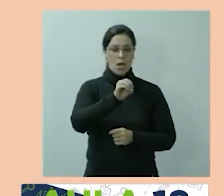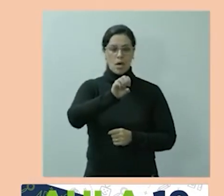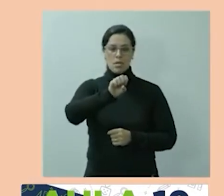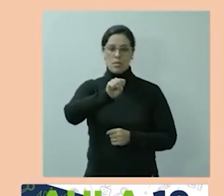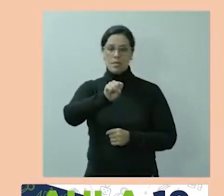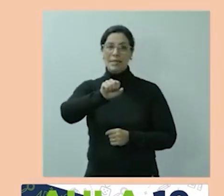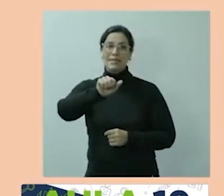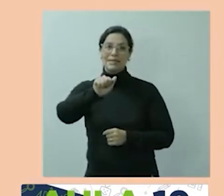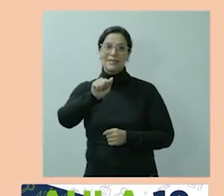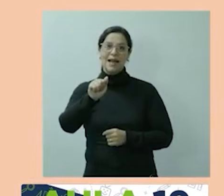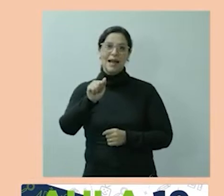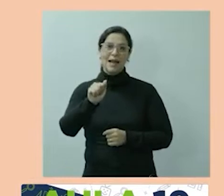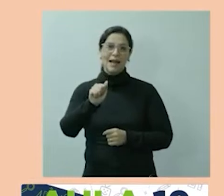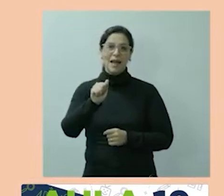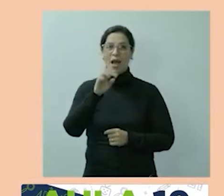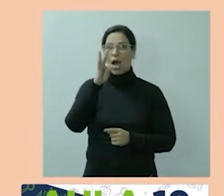Rosa.